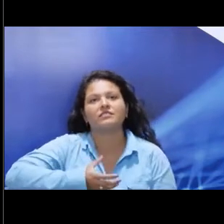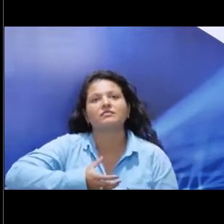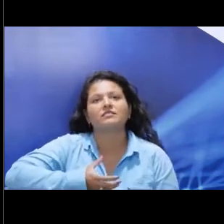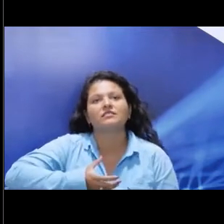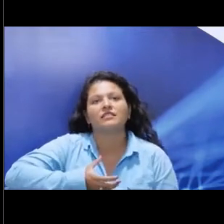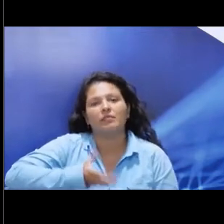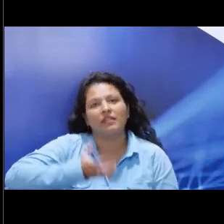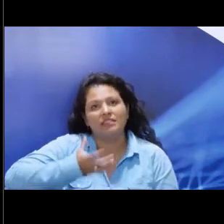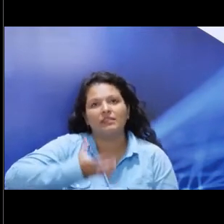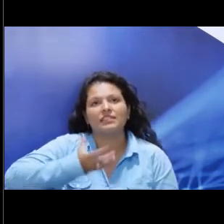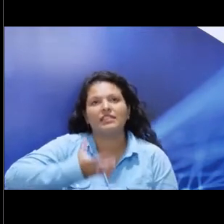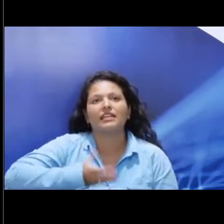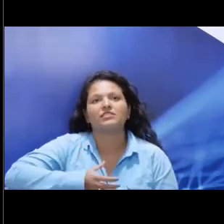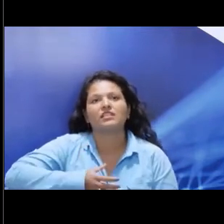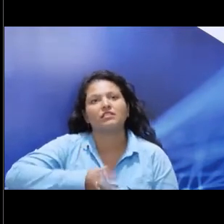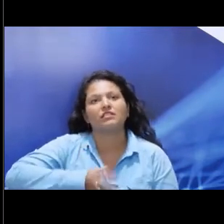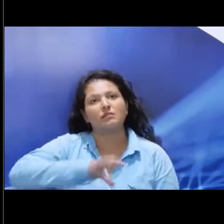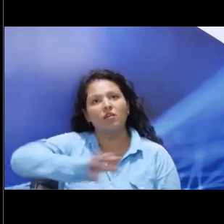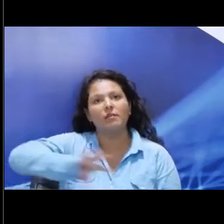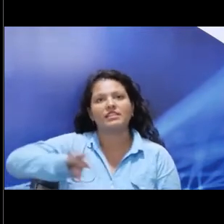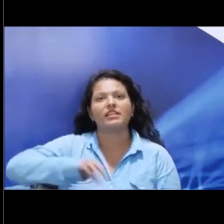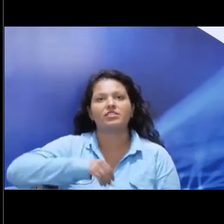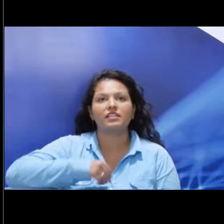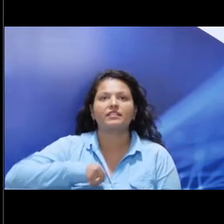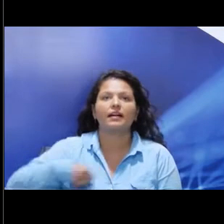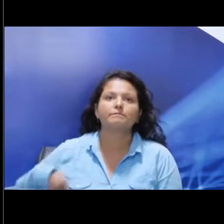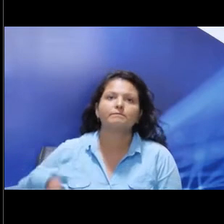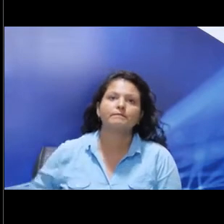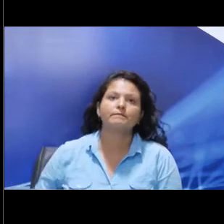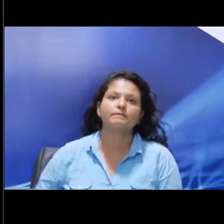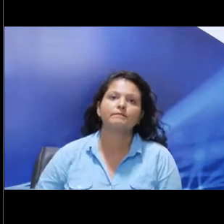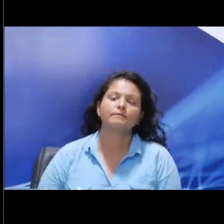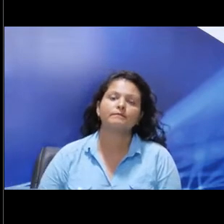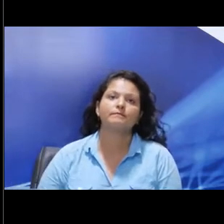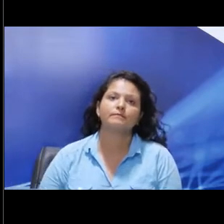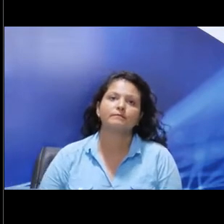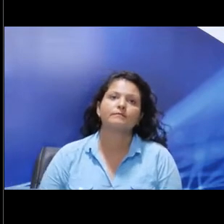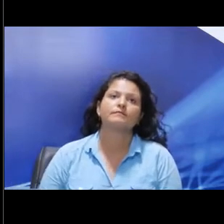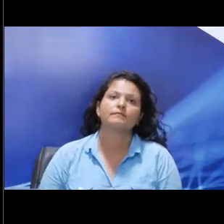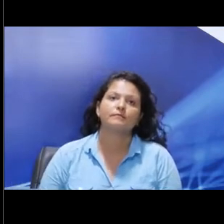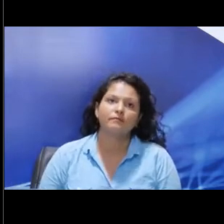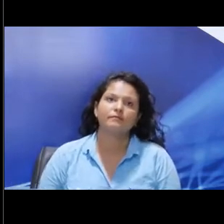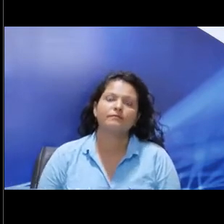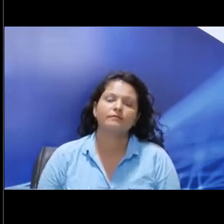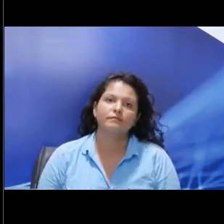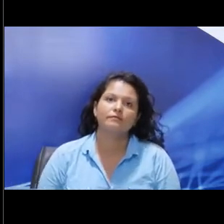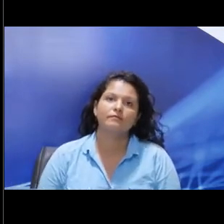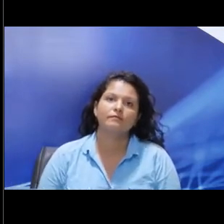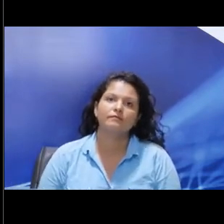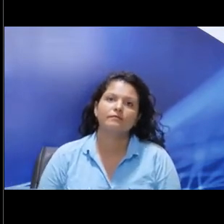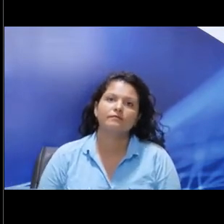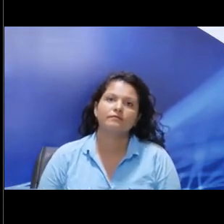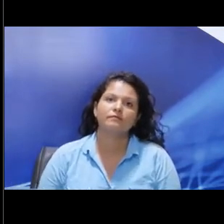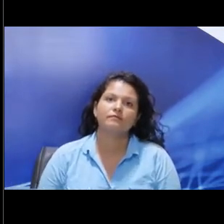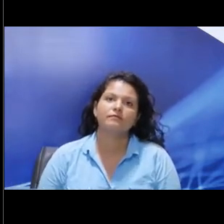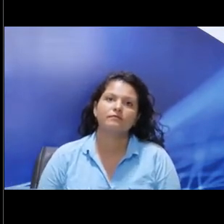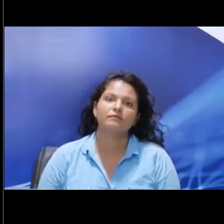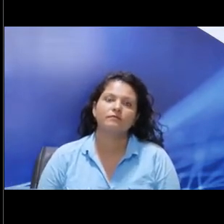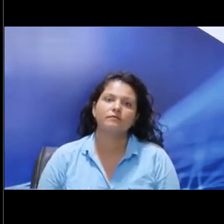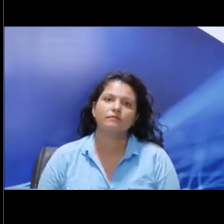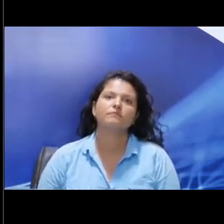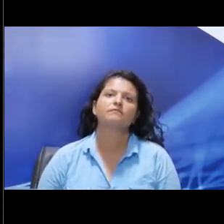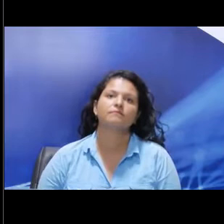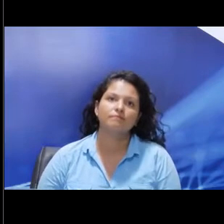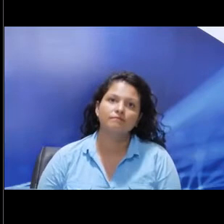mudado, a palatabilidade, né? O animal começa a rejeitar. Exatamente, e outra, você está tendo inconstância